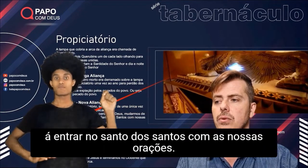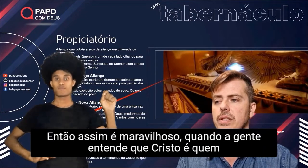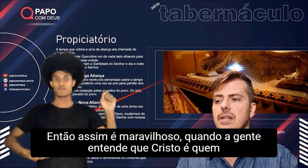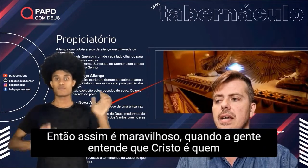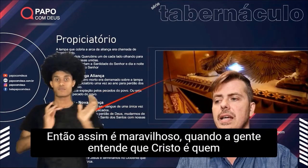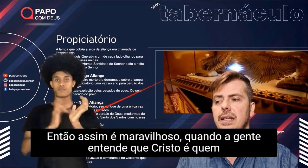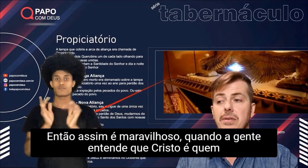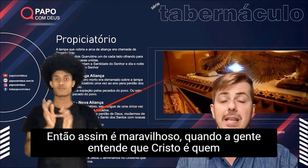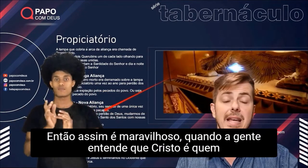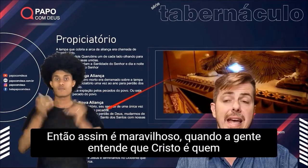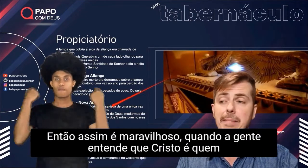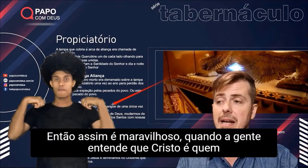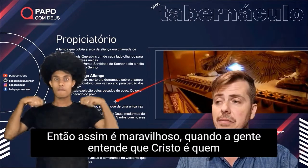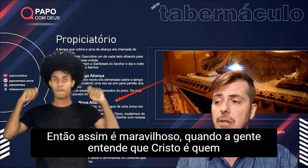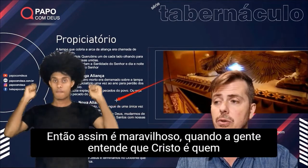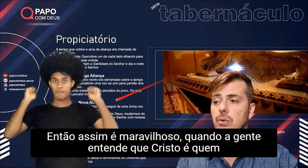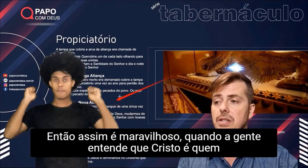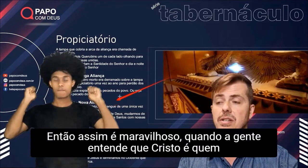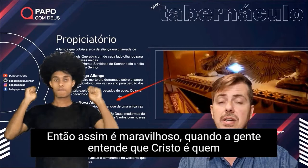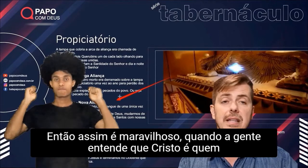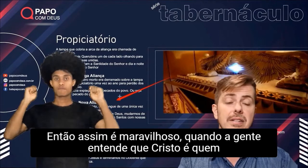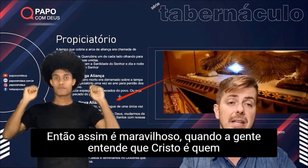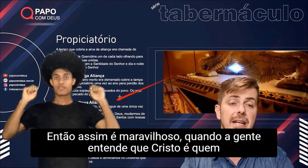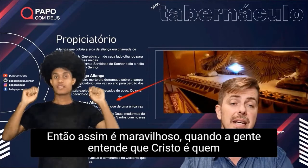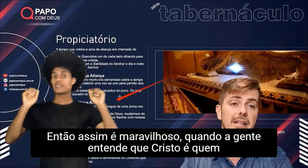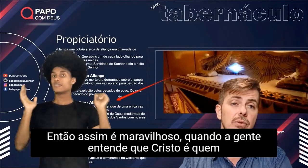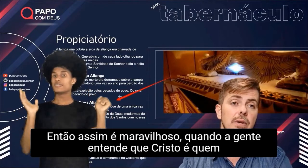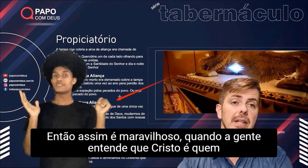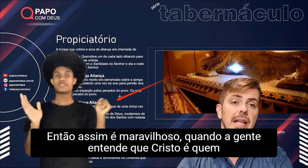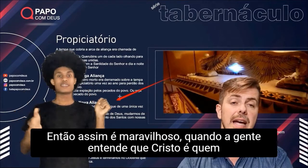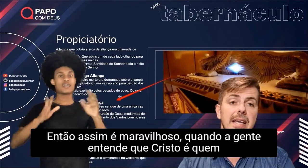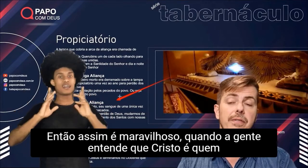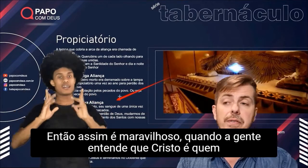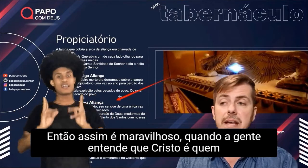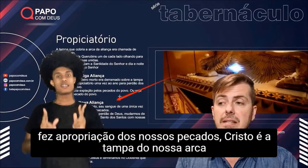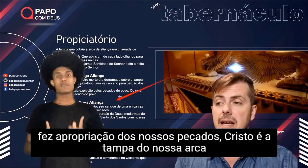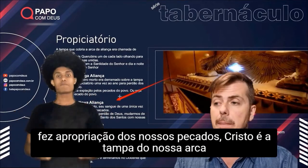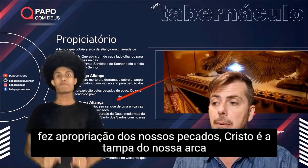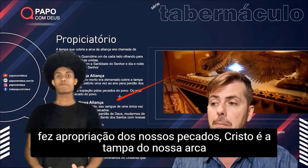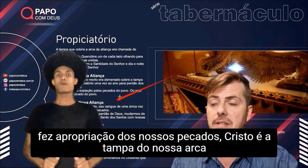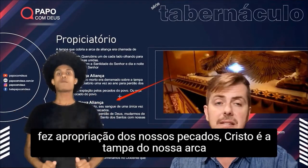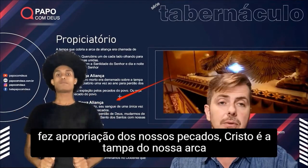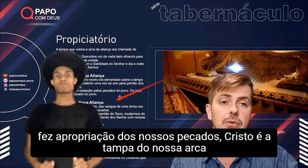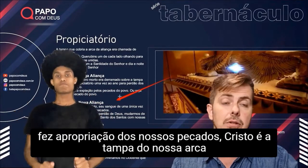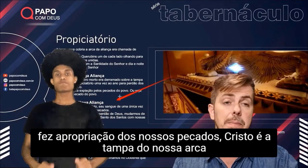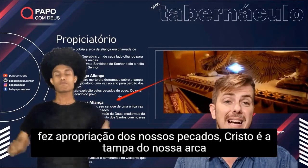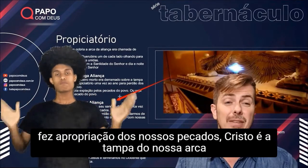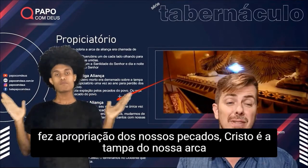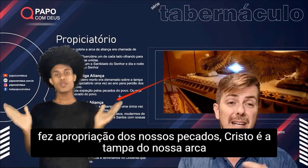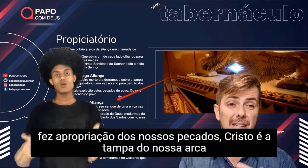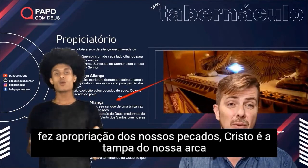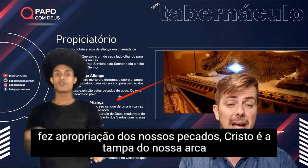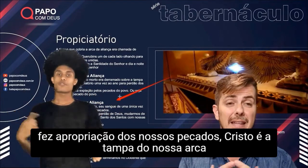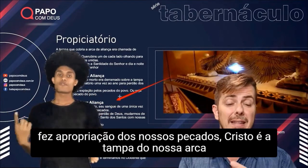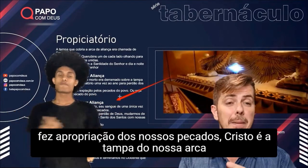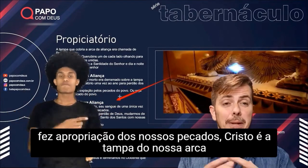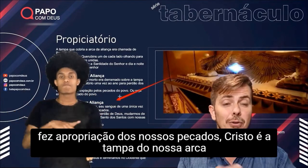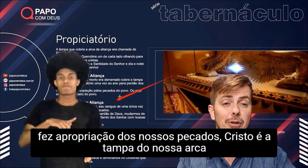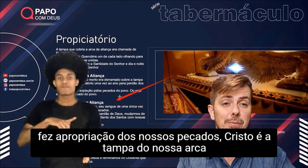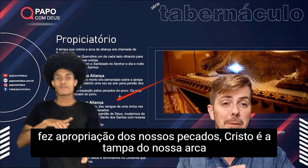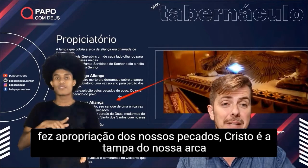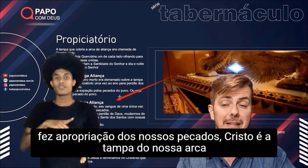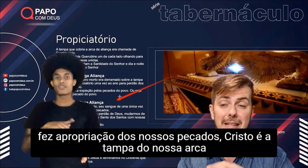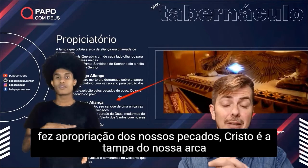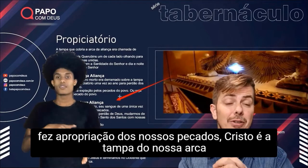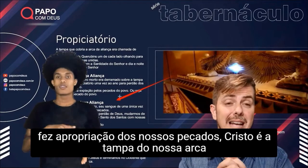nossas orações. Então, assim, é maravilhoso quando a gente entende que Cristo é quem fez a propiciação dos nossos pecados. Cristo é a tampa